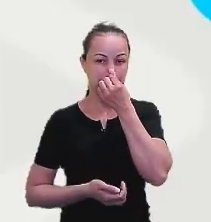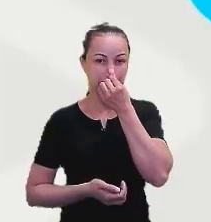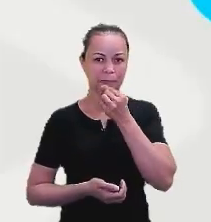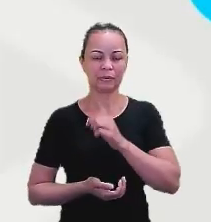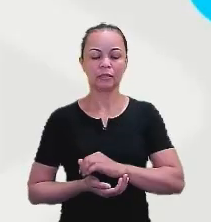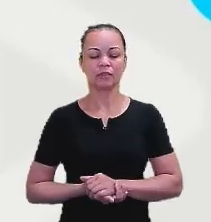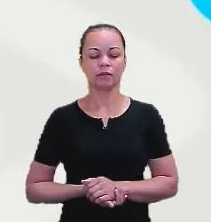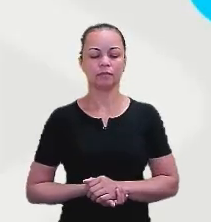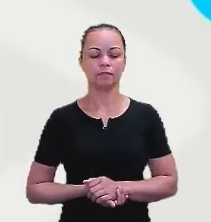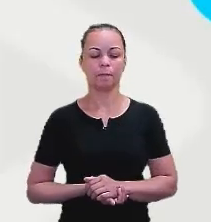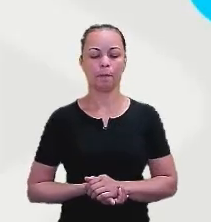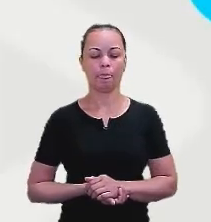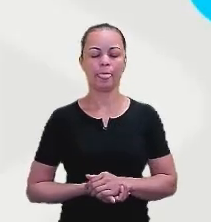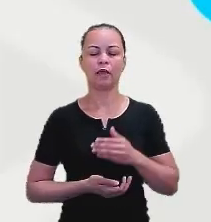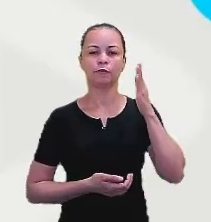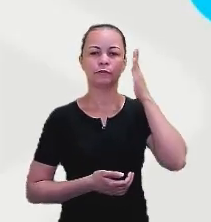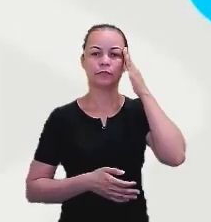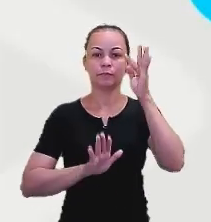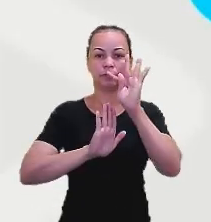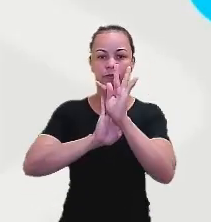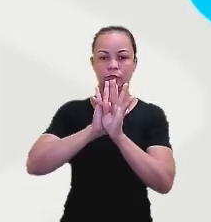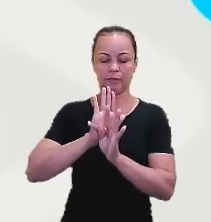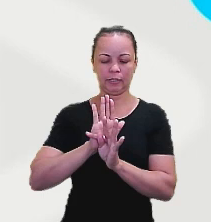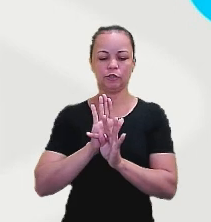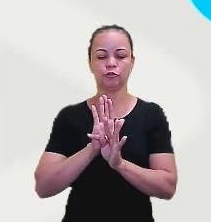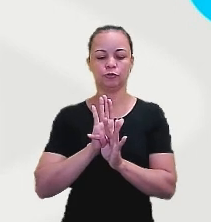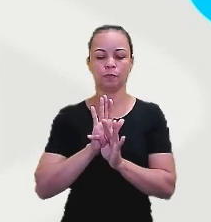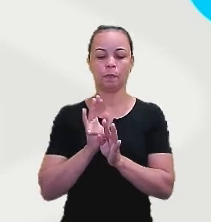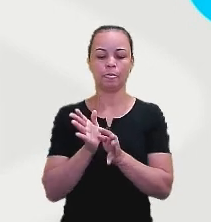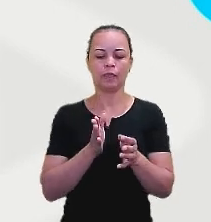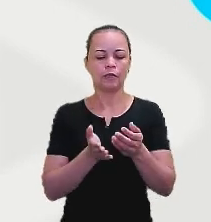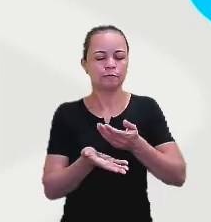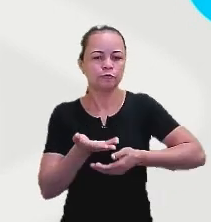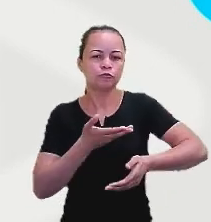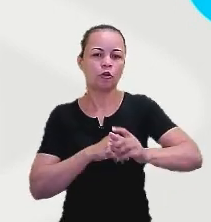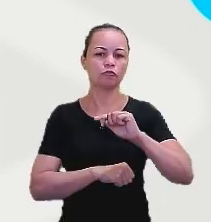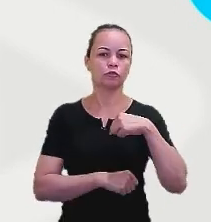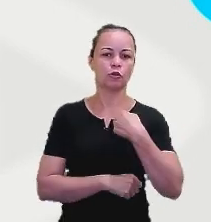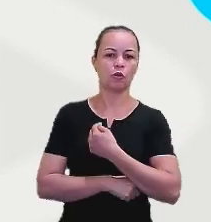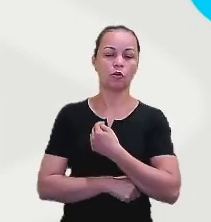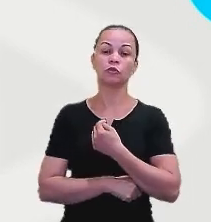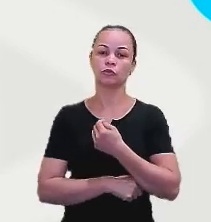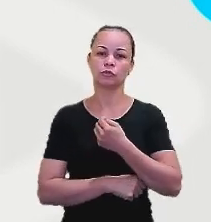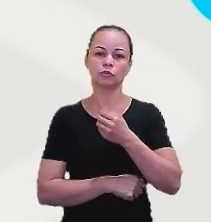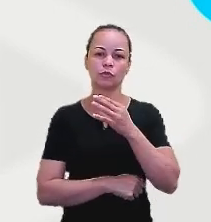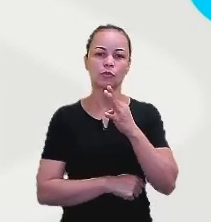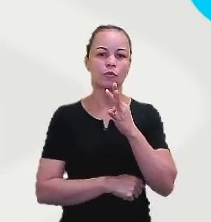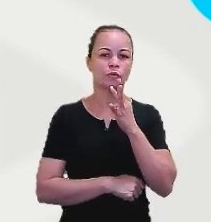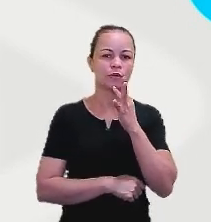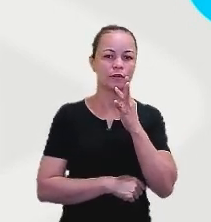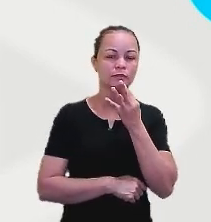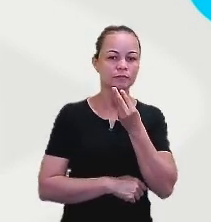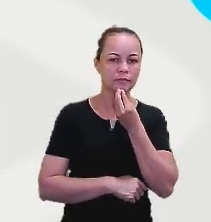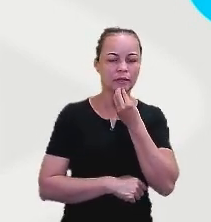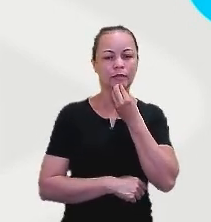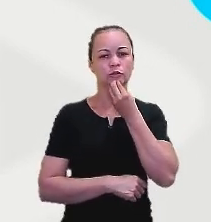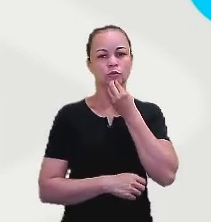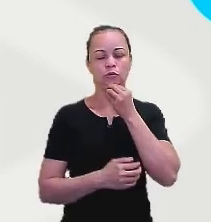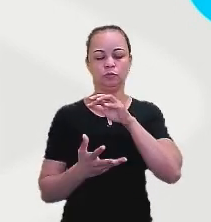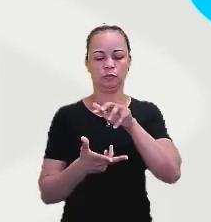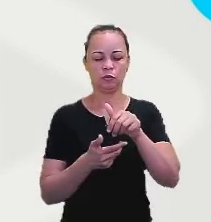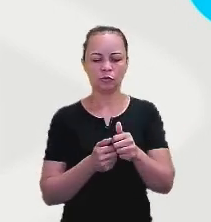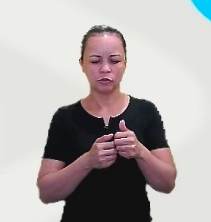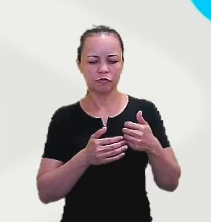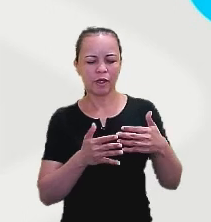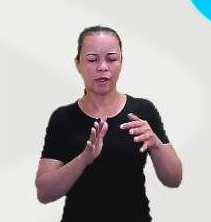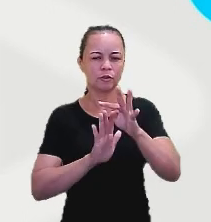Então, a interpretação de texto, por sua vez, envolve o nosso conhecimento de mundo. Vai além do texto.